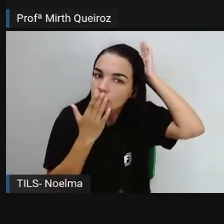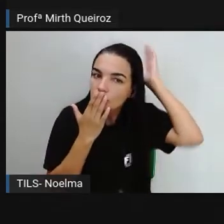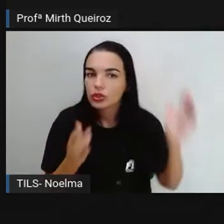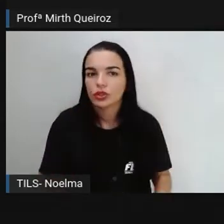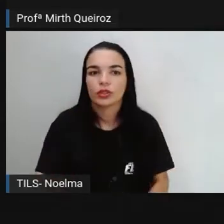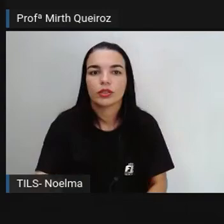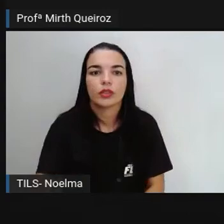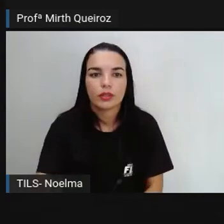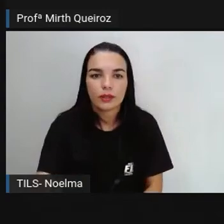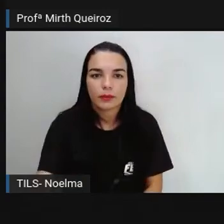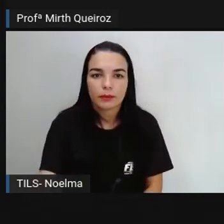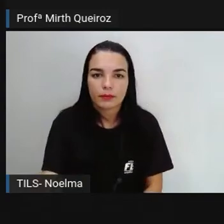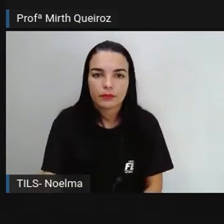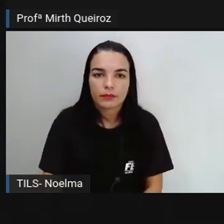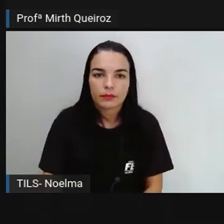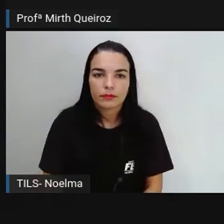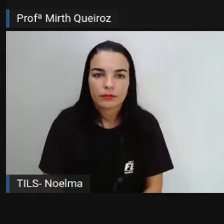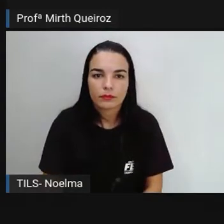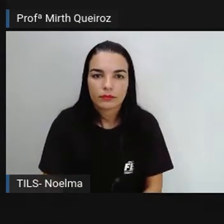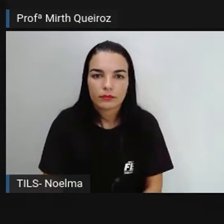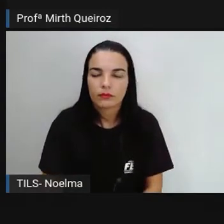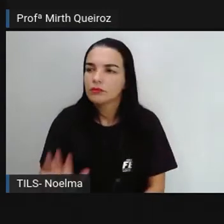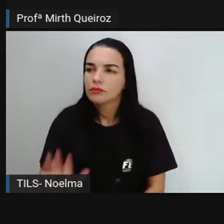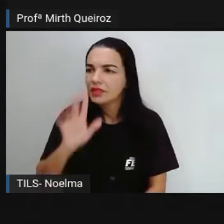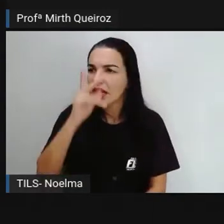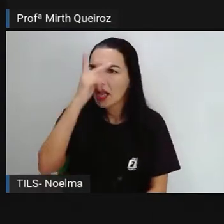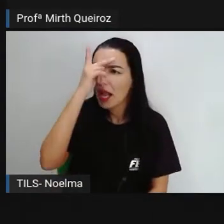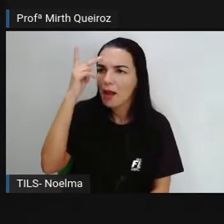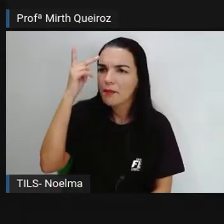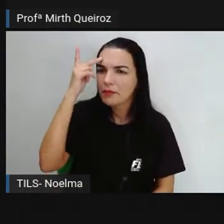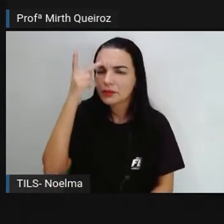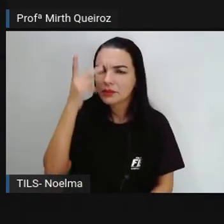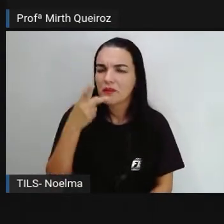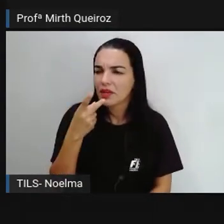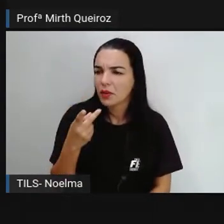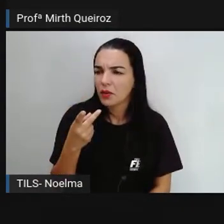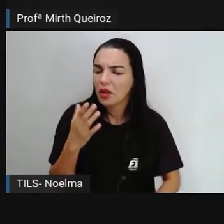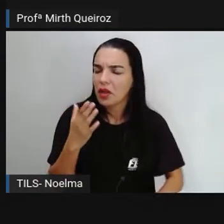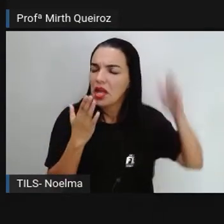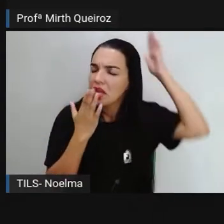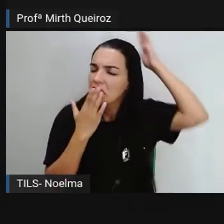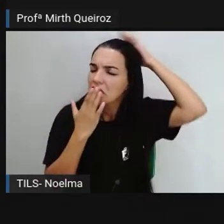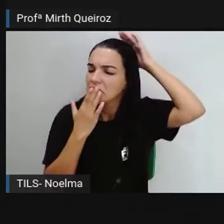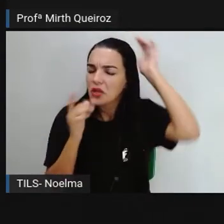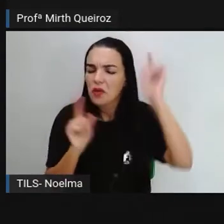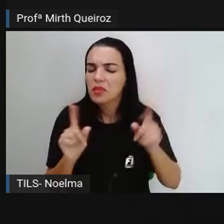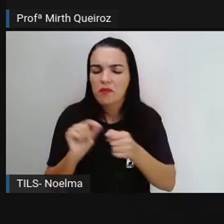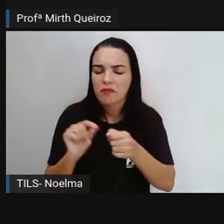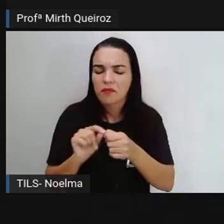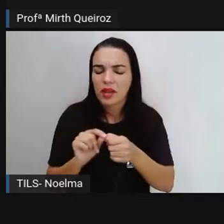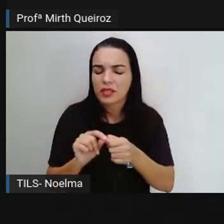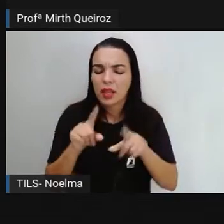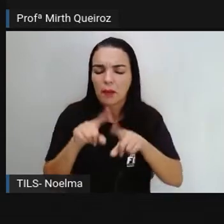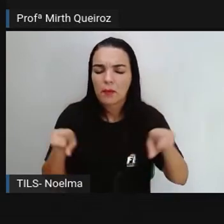A pessoa disse, mas os índios não fazem música, eles só dançam. Eles só batem o pé.